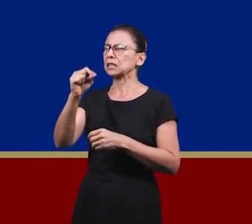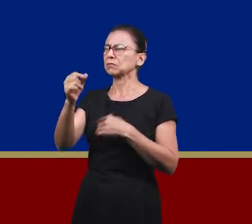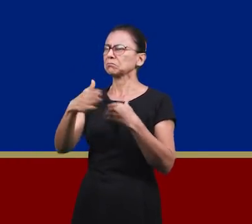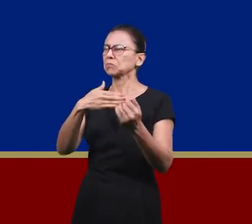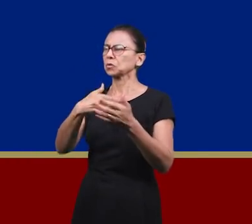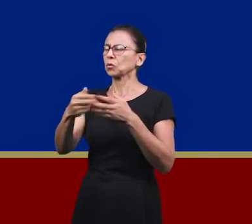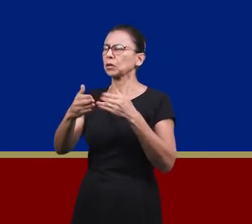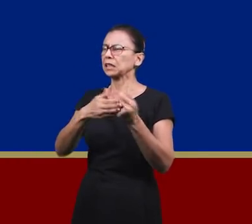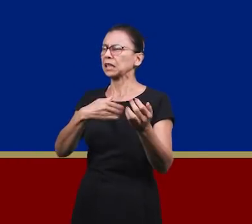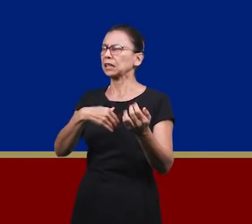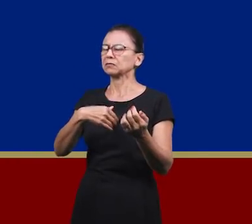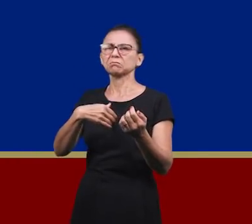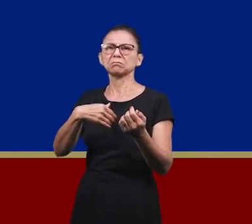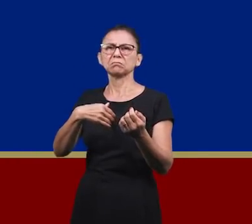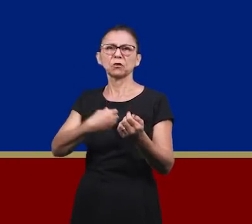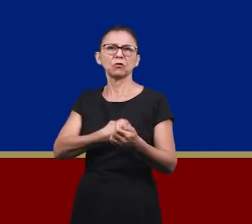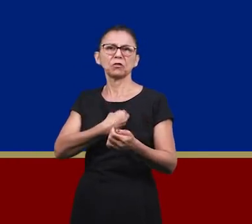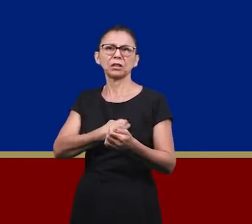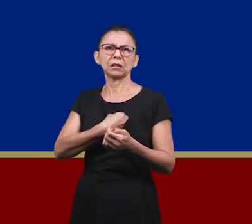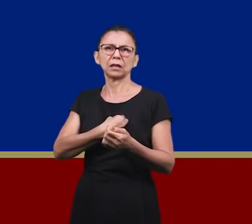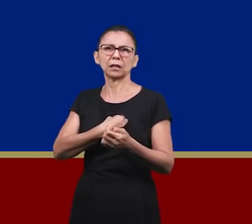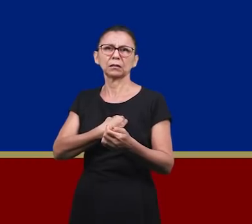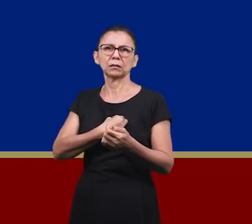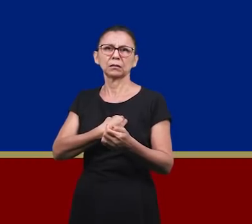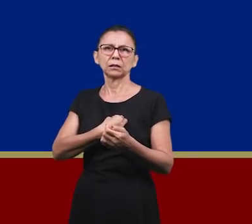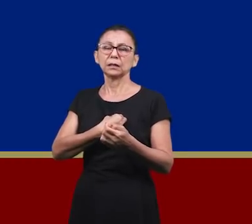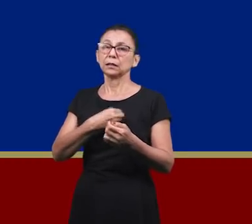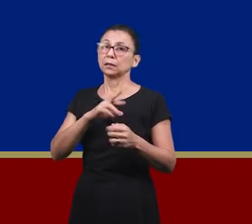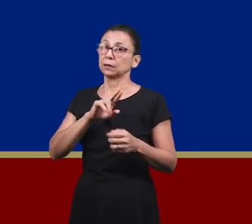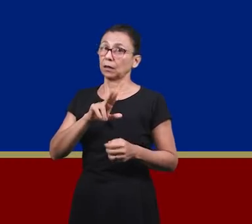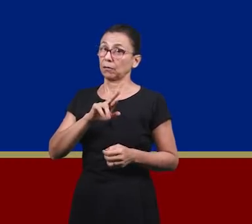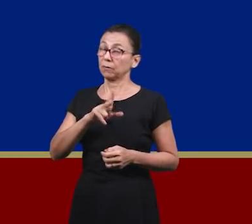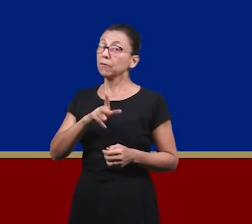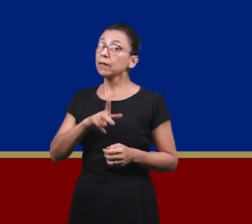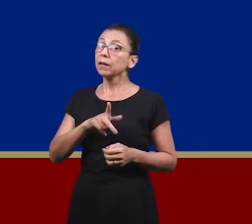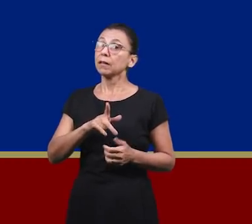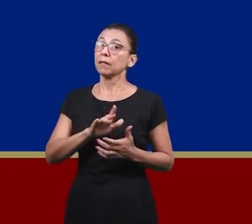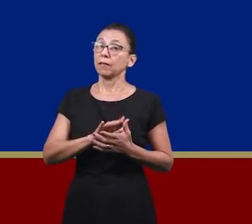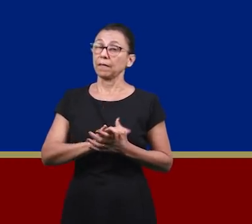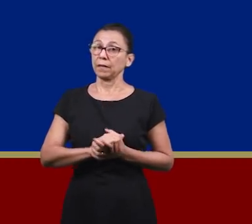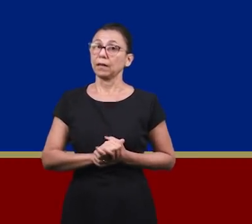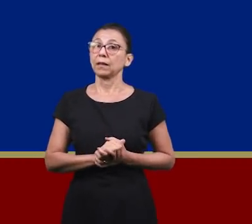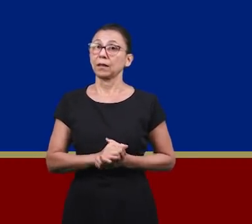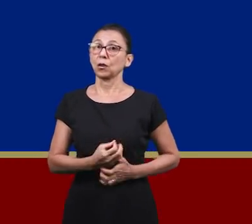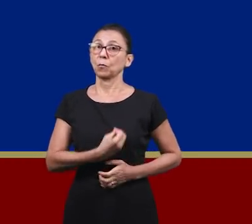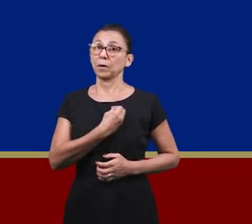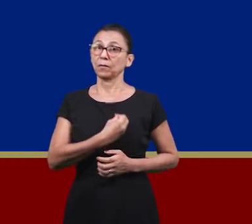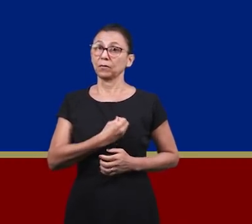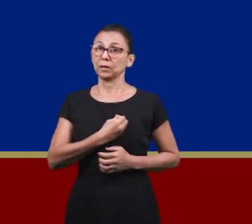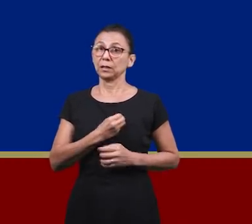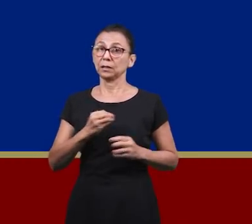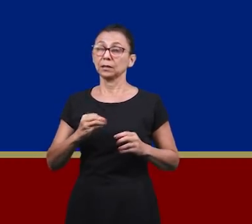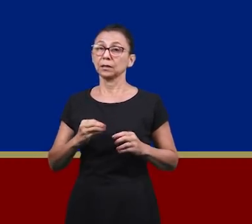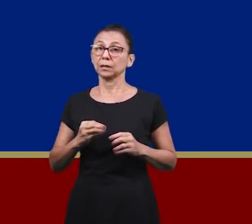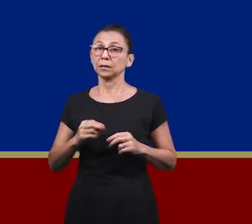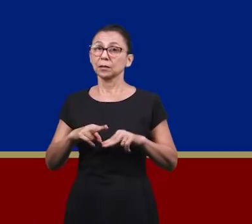qualquer tipo de vida. Em santificação do Espírito mas tem um propósito.